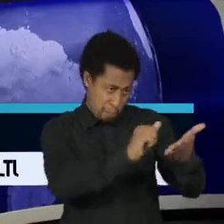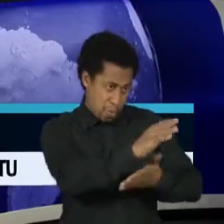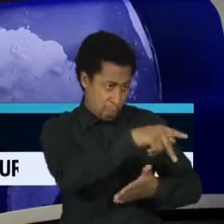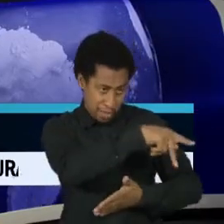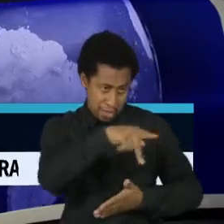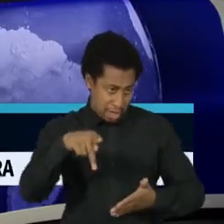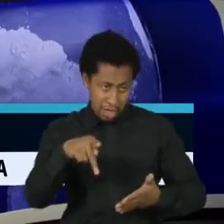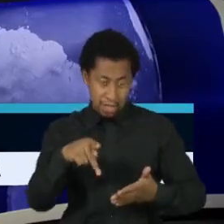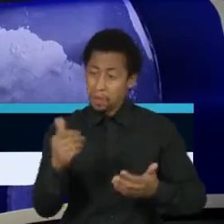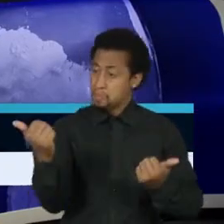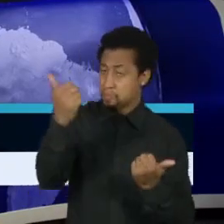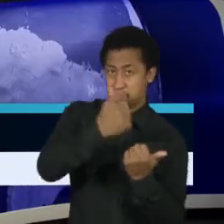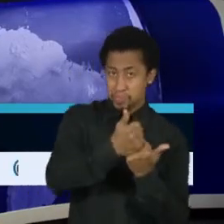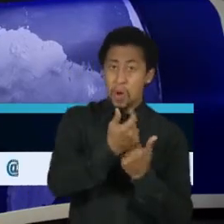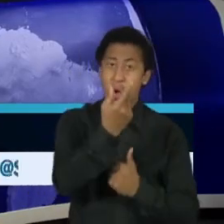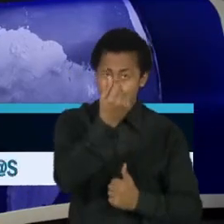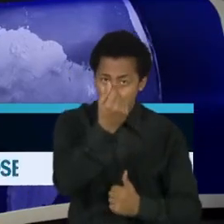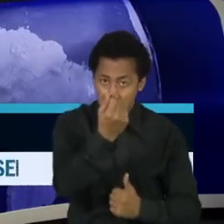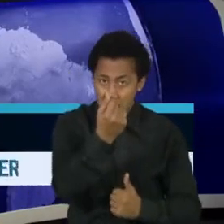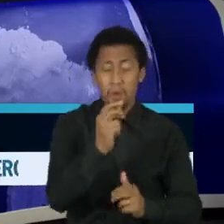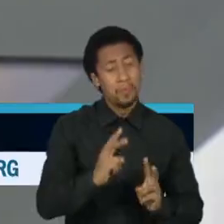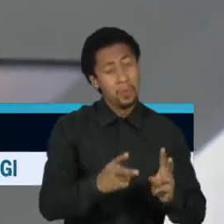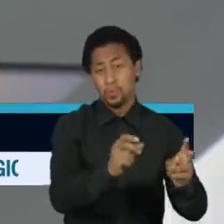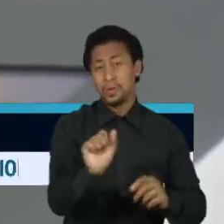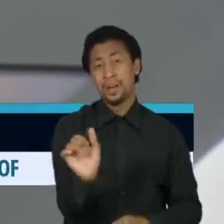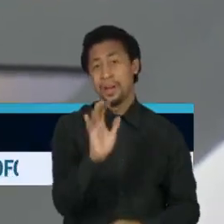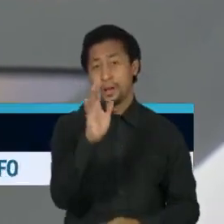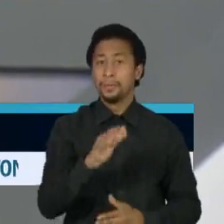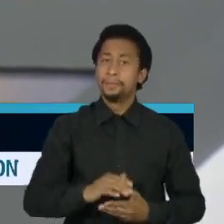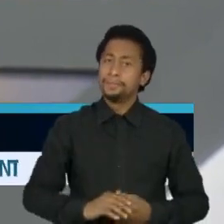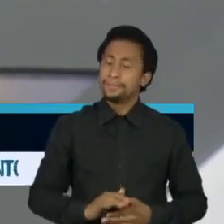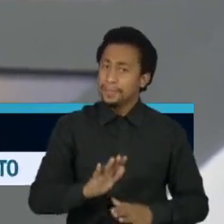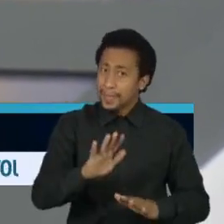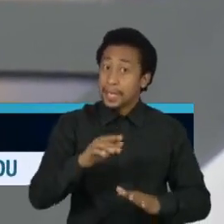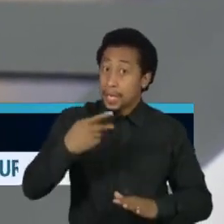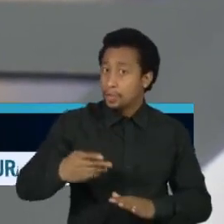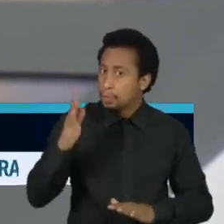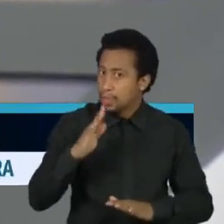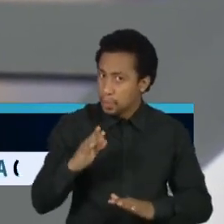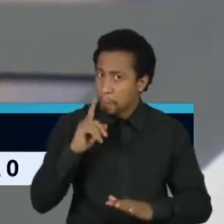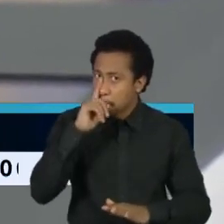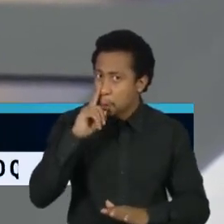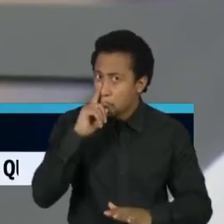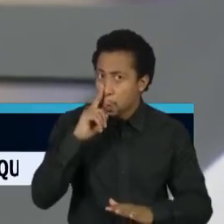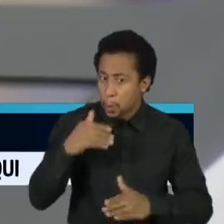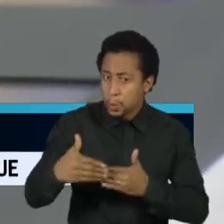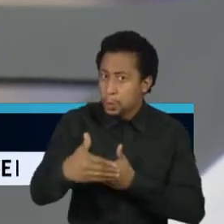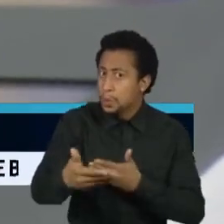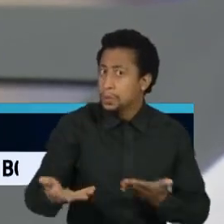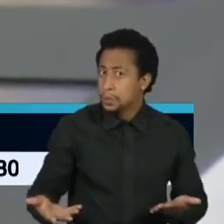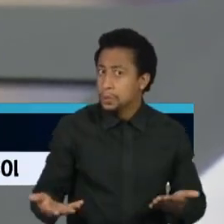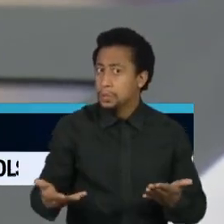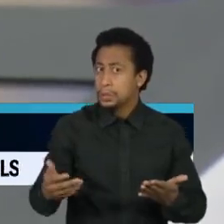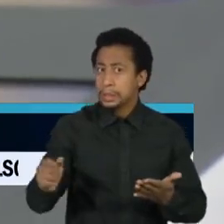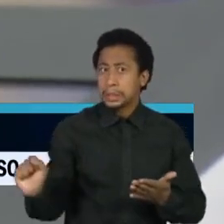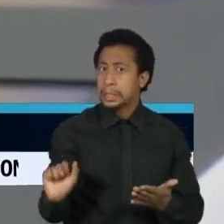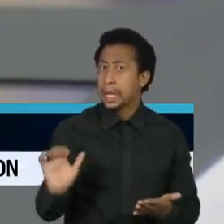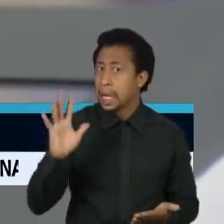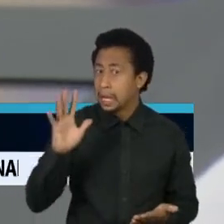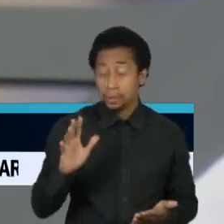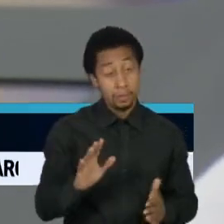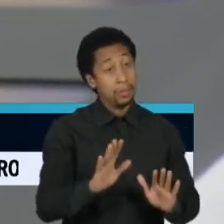de faltar diesel no país é grande, Cenes? Olha, cara, dependendo da maneira pela qual você vai fazer essa política de